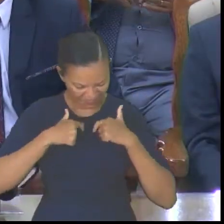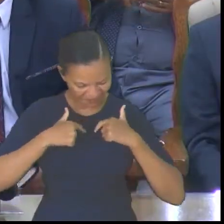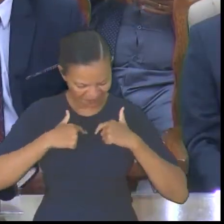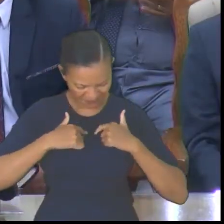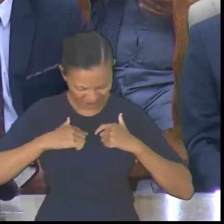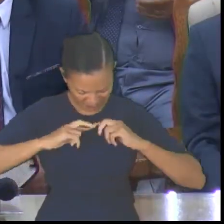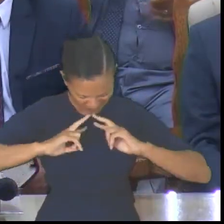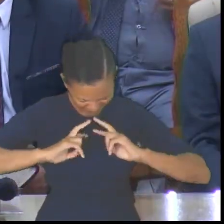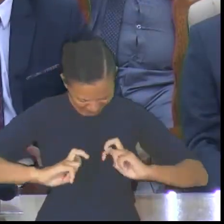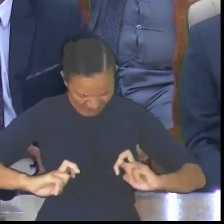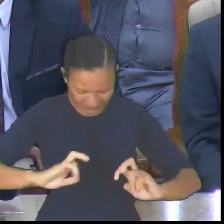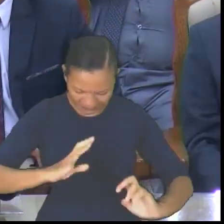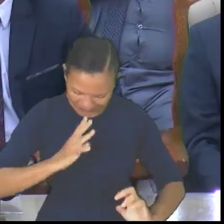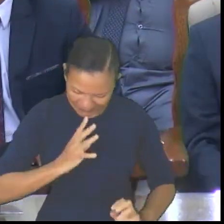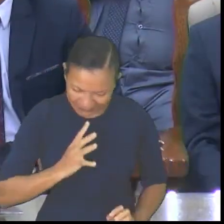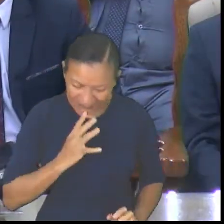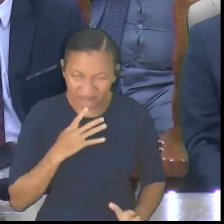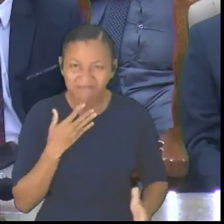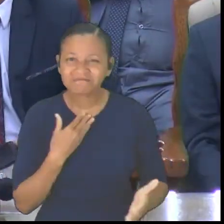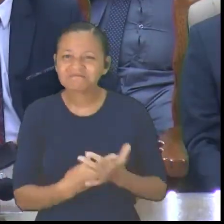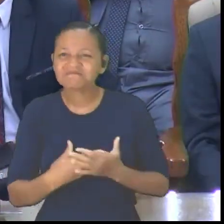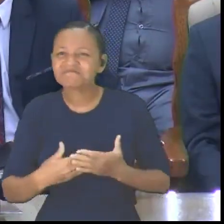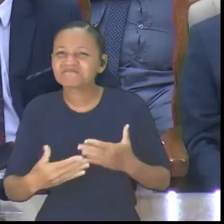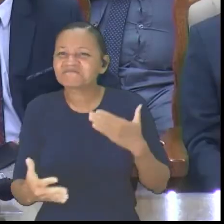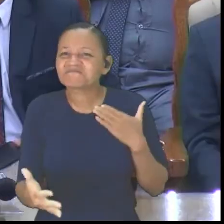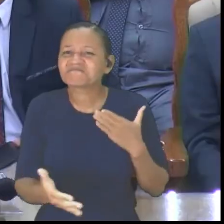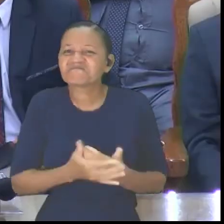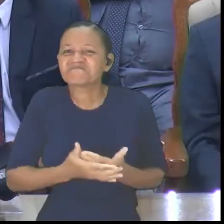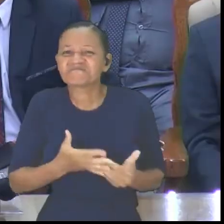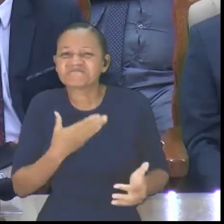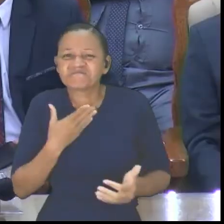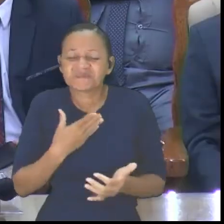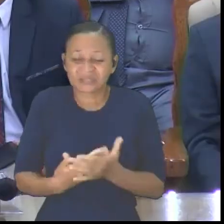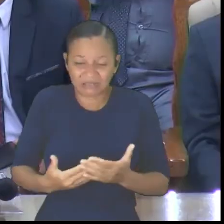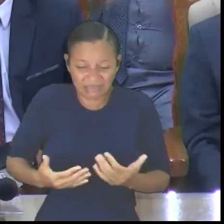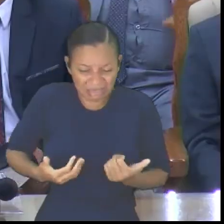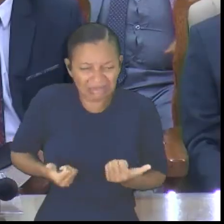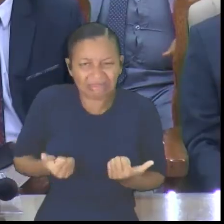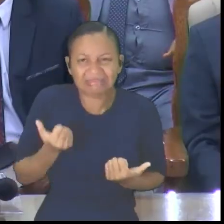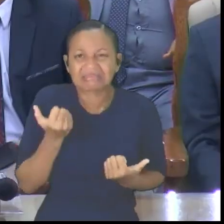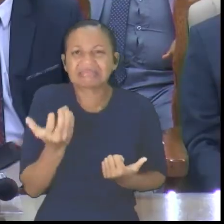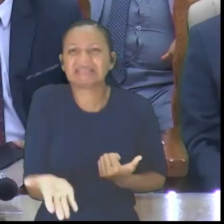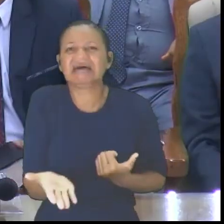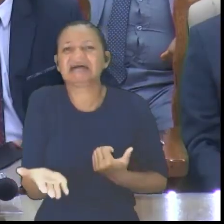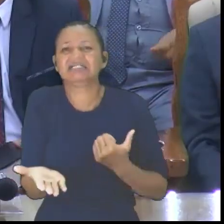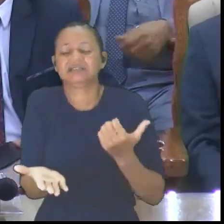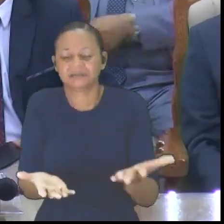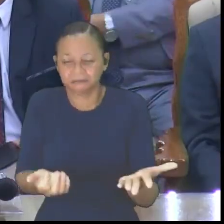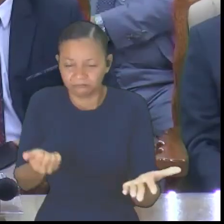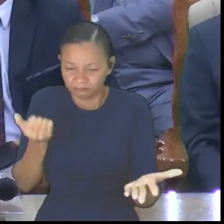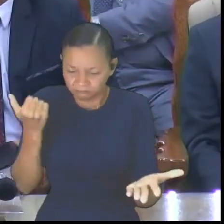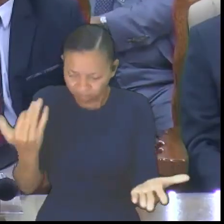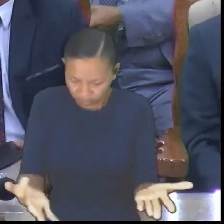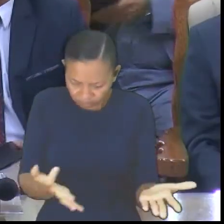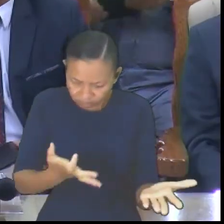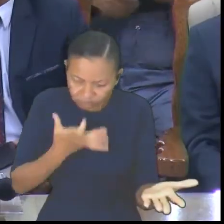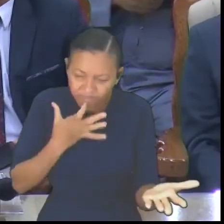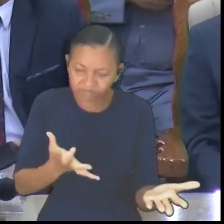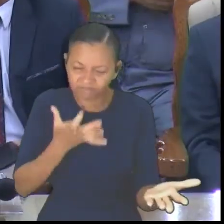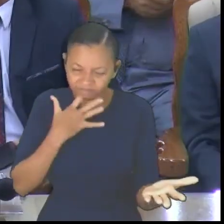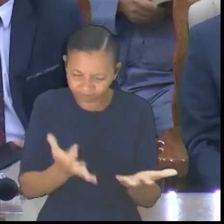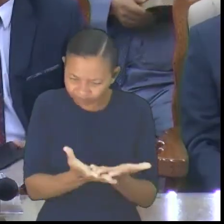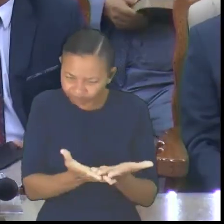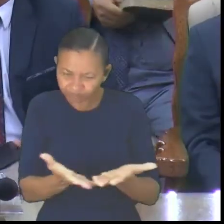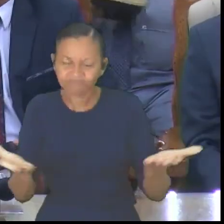Independente do que vão fazer com aquilo que ele dá, ele se conhece. Pelo fato dele